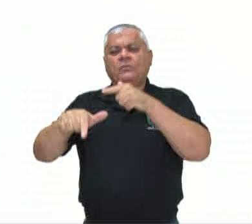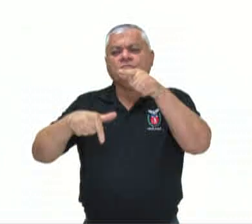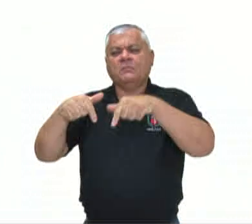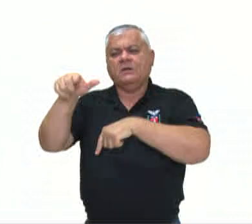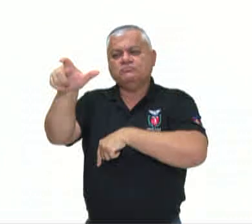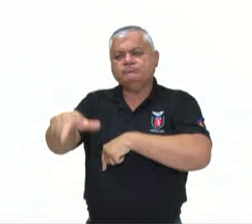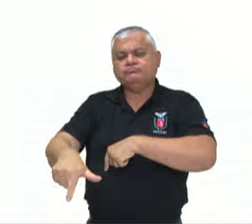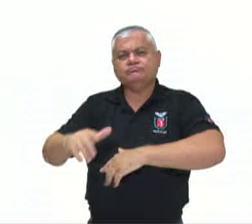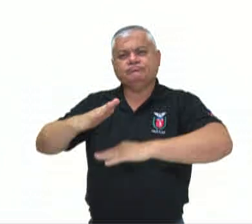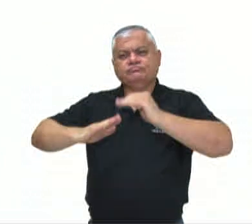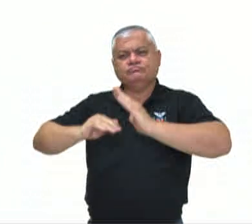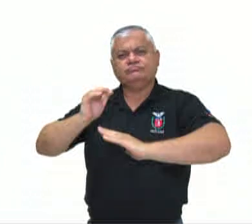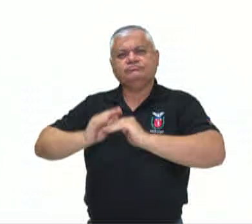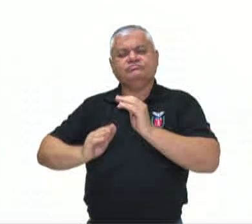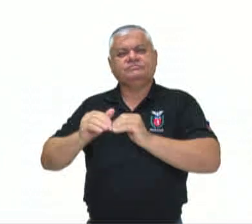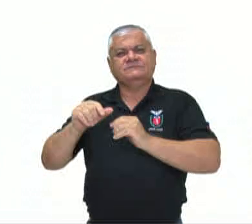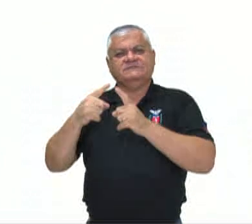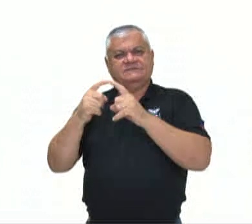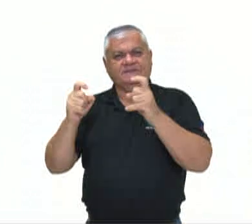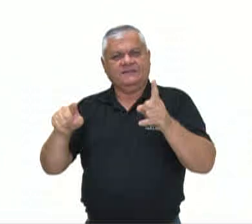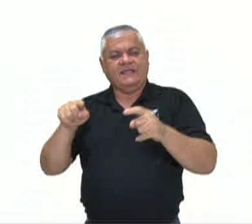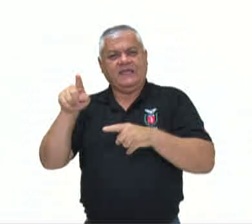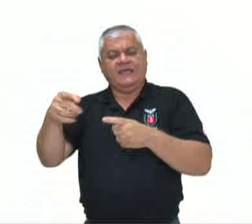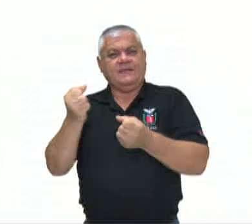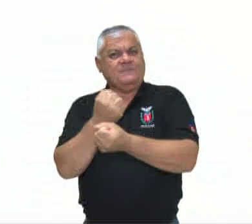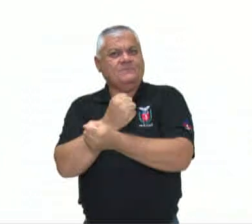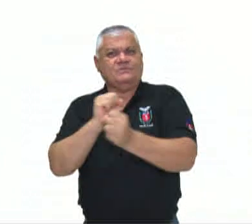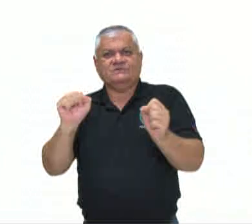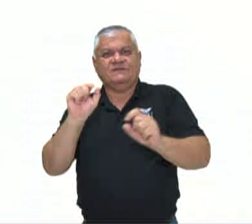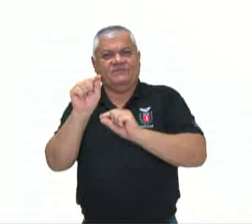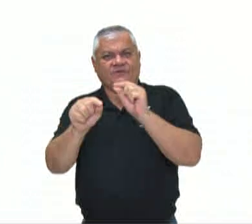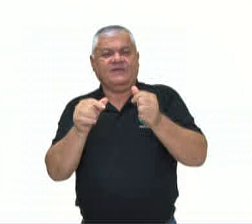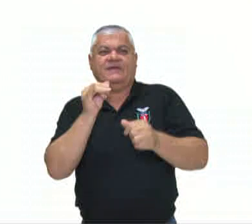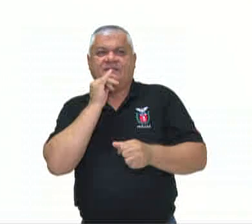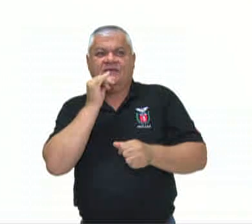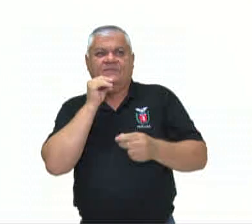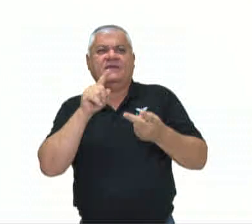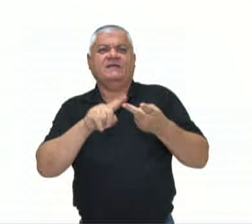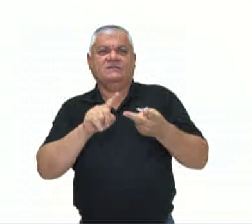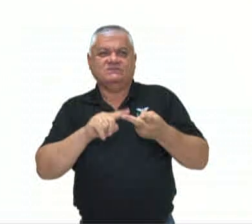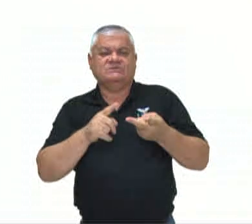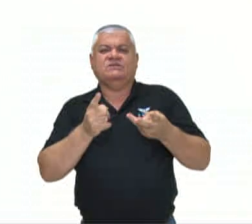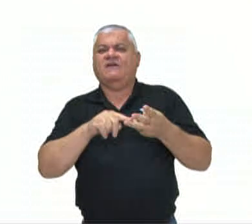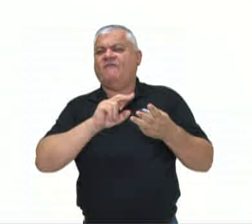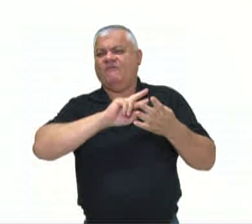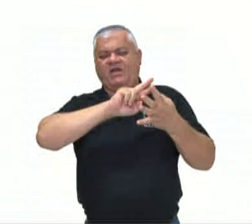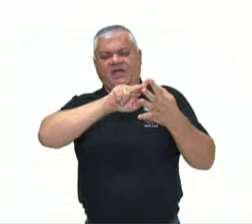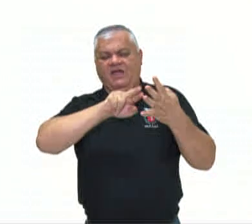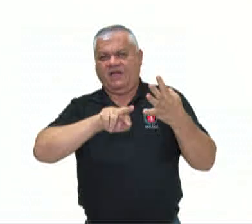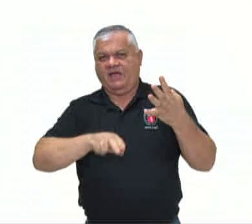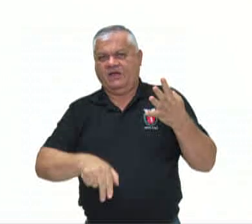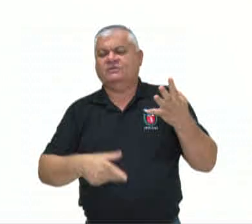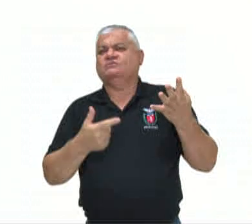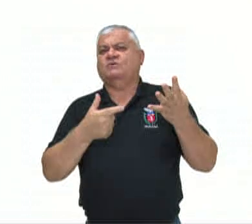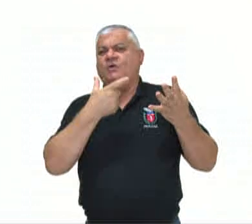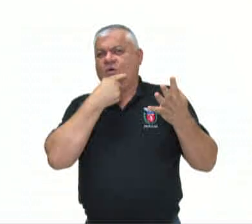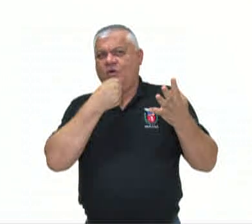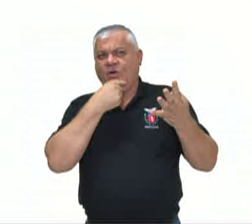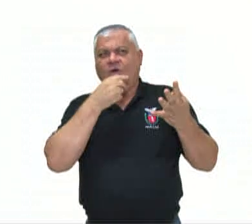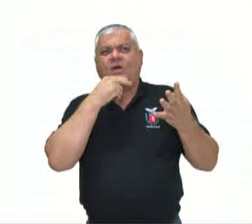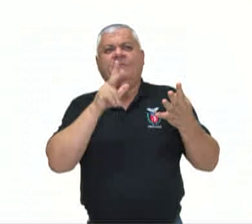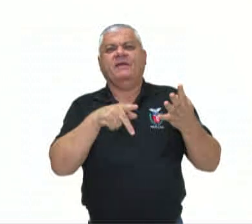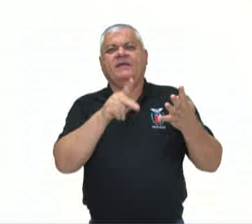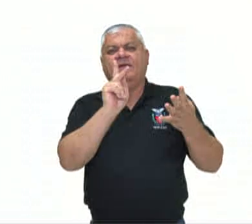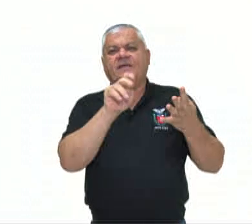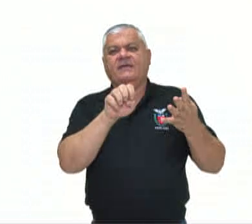cientistas do futuro seria impossível sem o trabalho de Kepler, Galileu ou Newton. Teorias científicas jamais serão